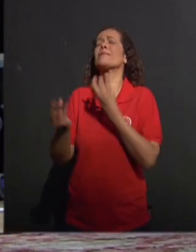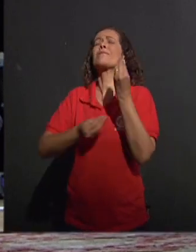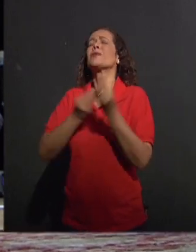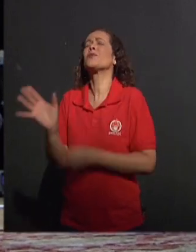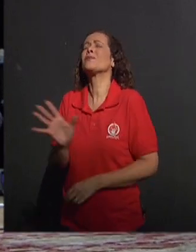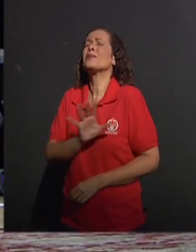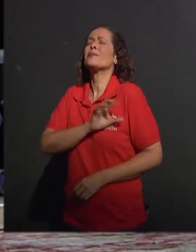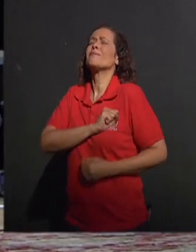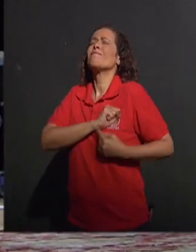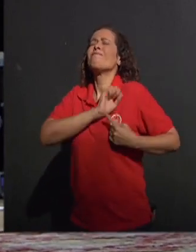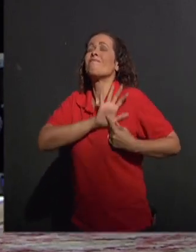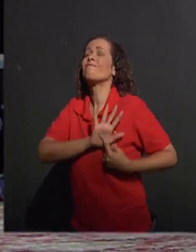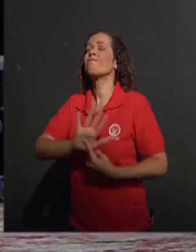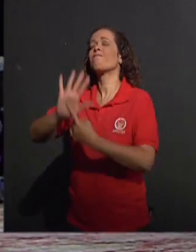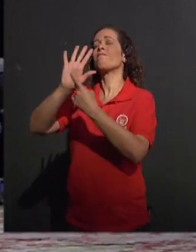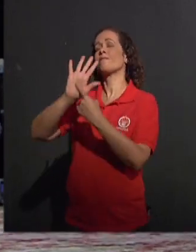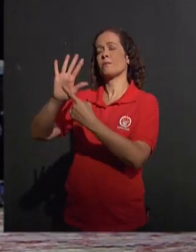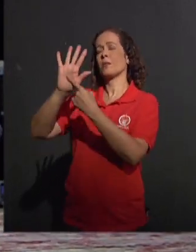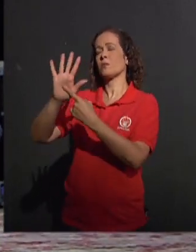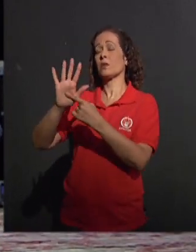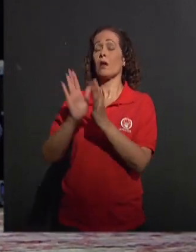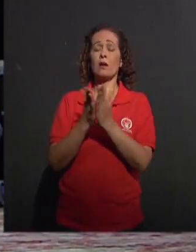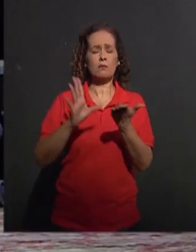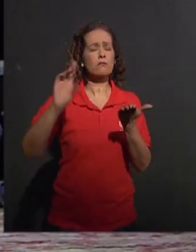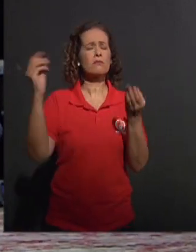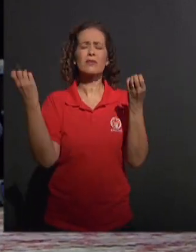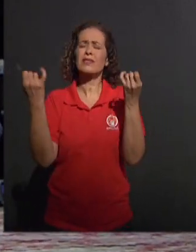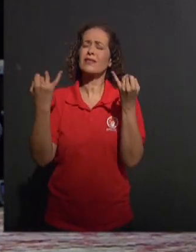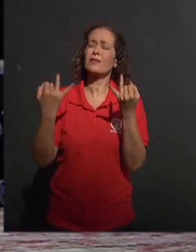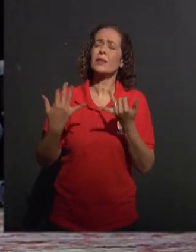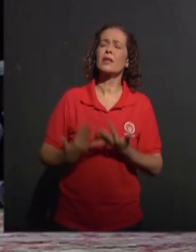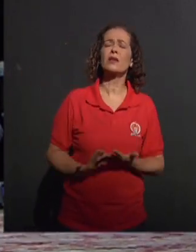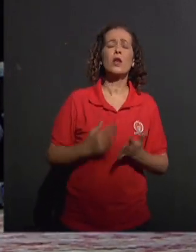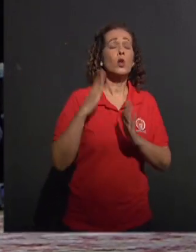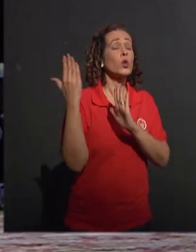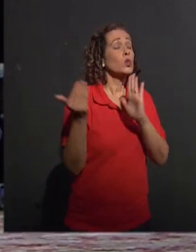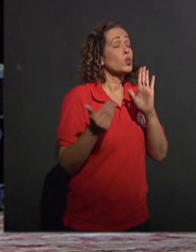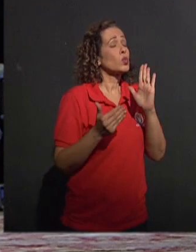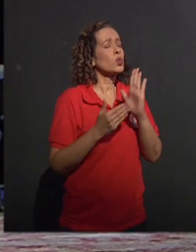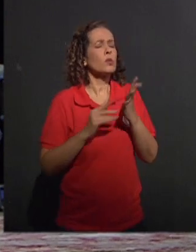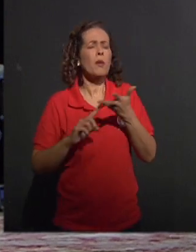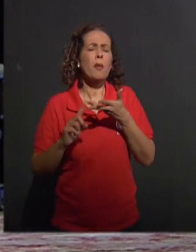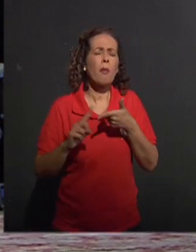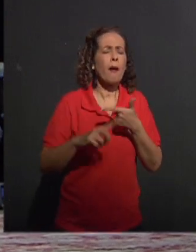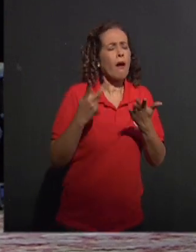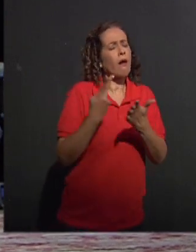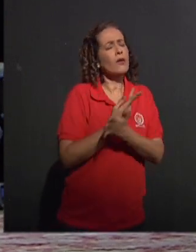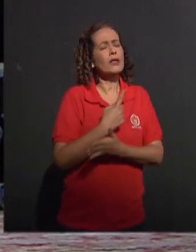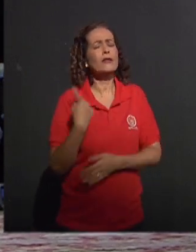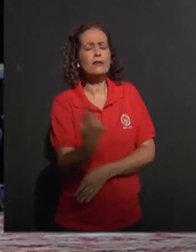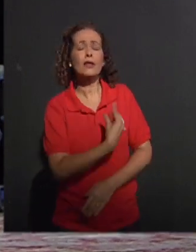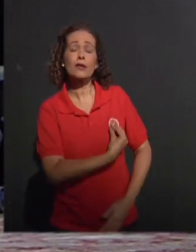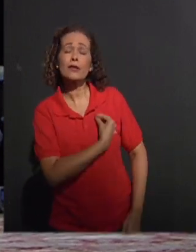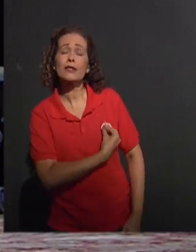Tua palavra diz que todas as coisas cooperam para o bem daqueles que amam a